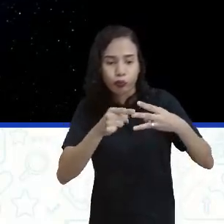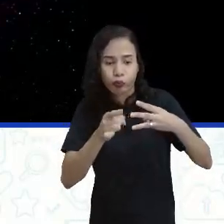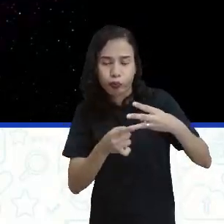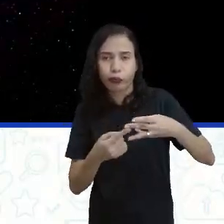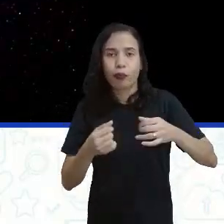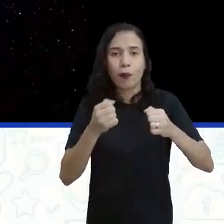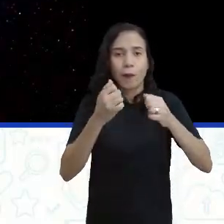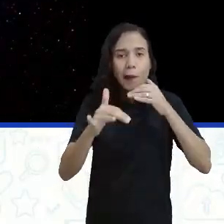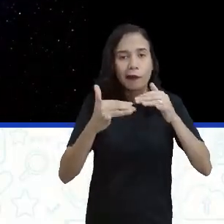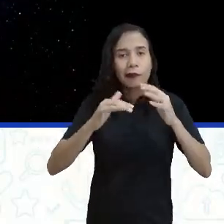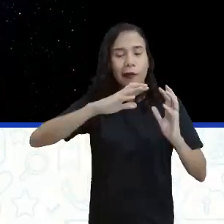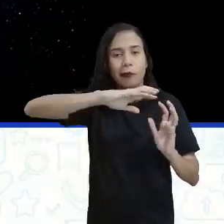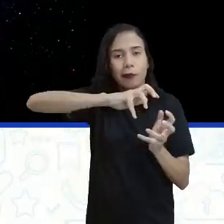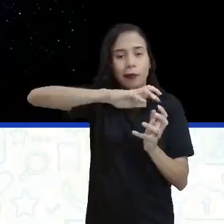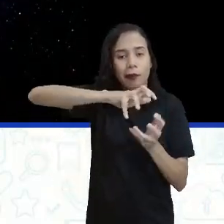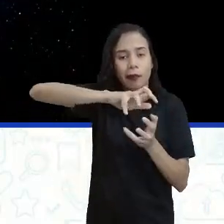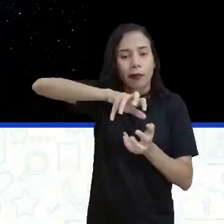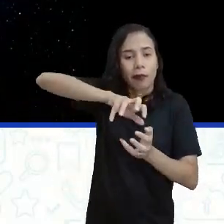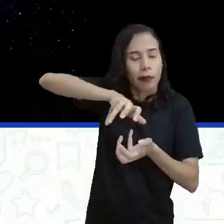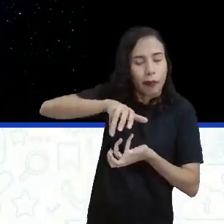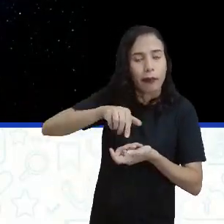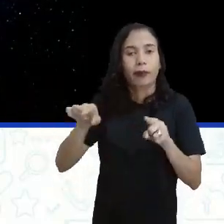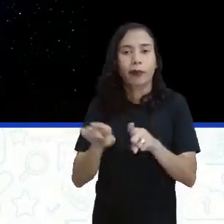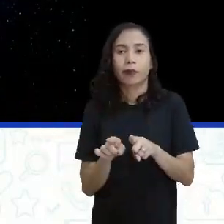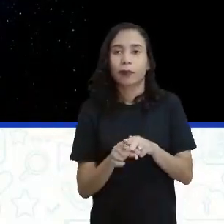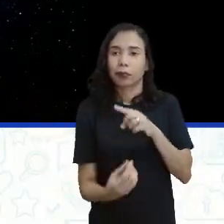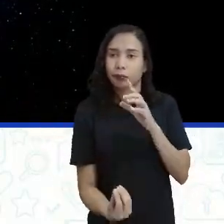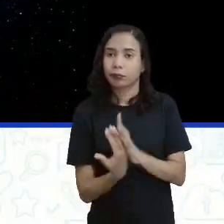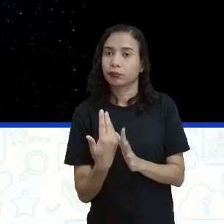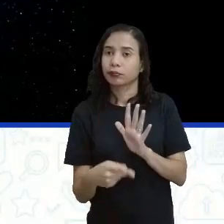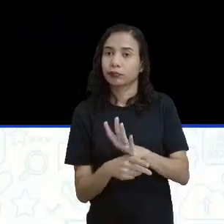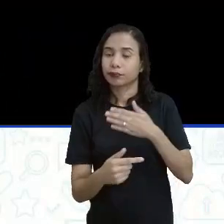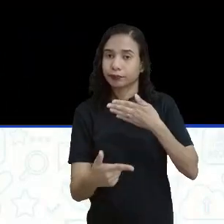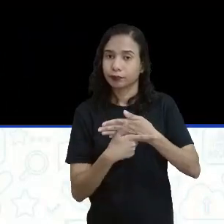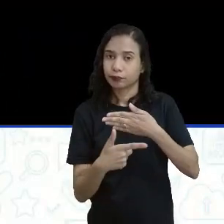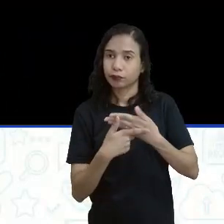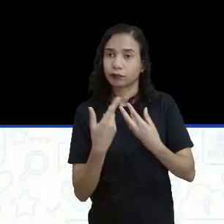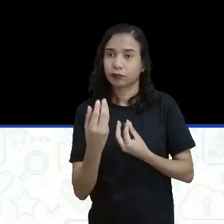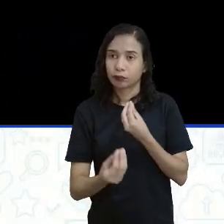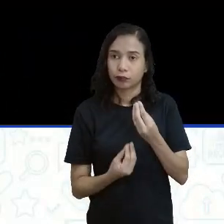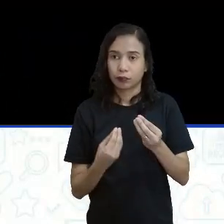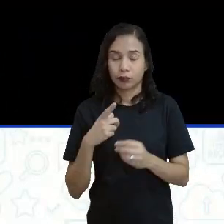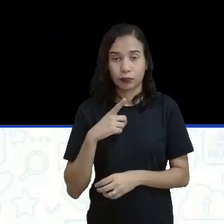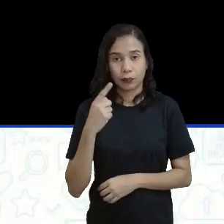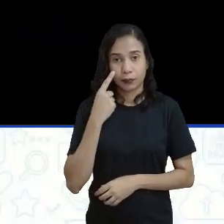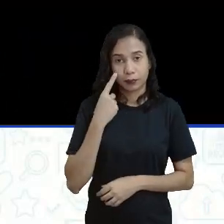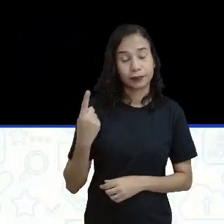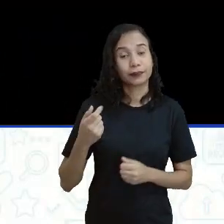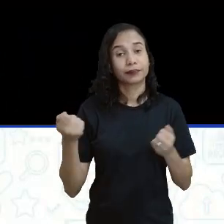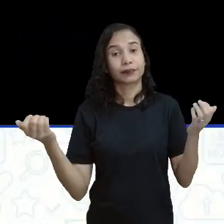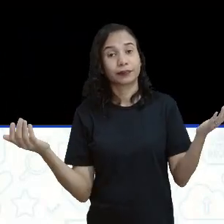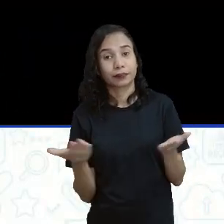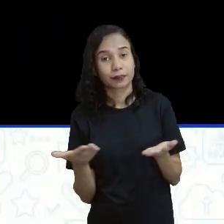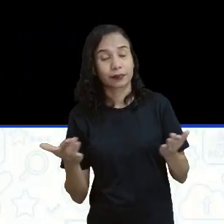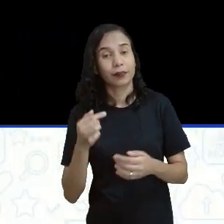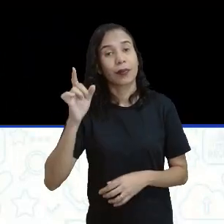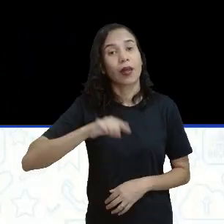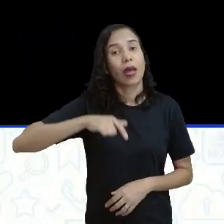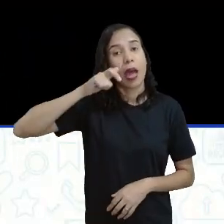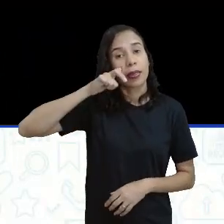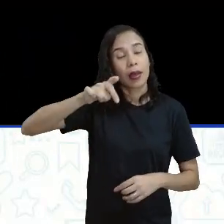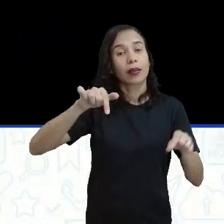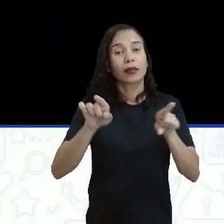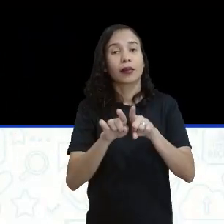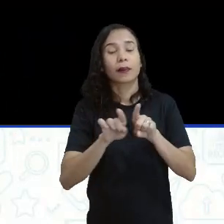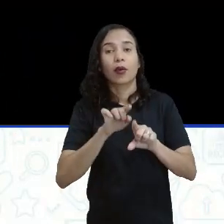também, né, provavelmente exerce uma função aí nessa questão do polo magnético. E aí, gente, uma coisa bastante